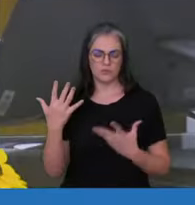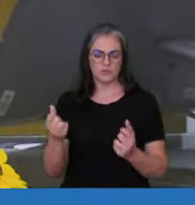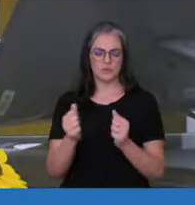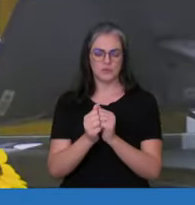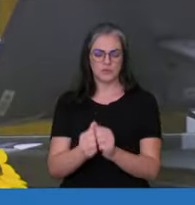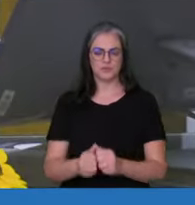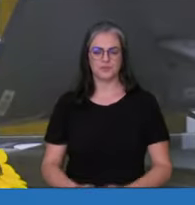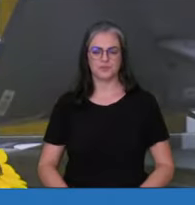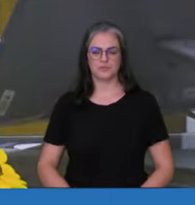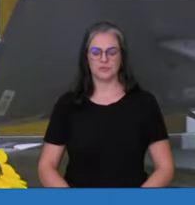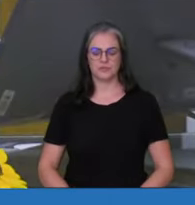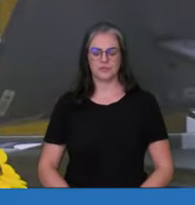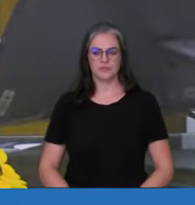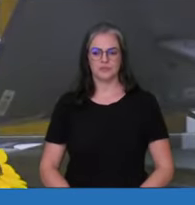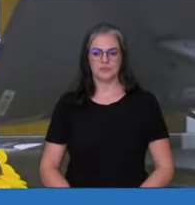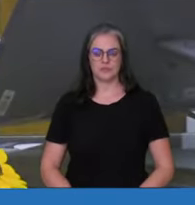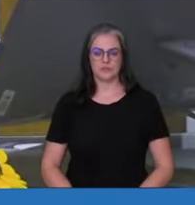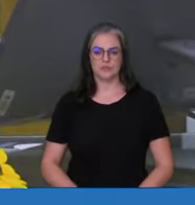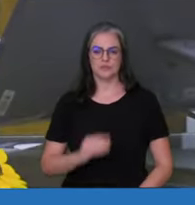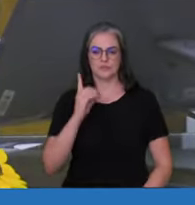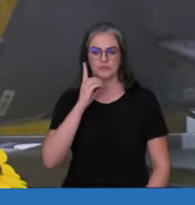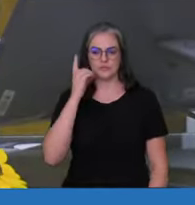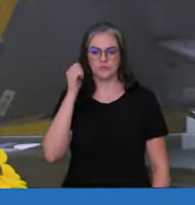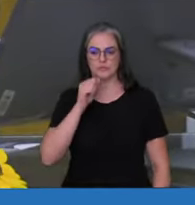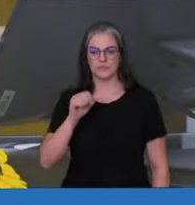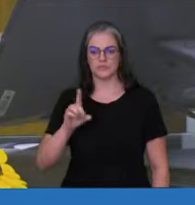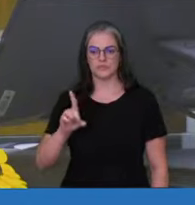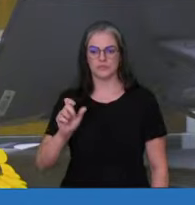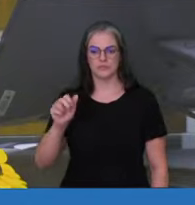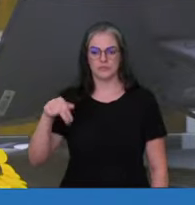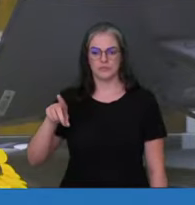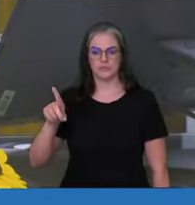Chico. Deputada Dandara, depois deputada Sâmia.